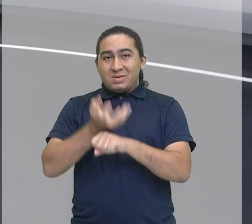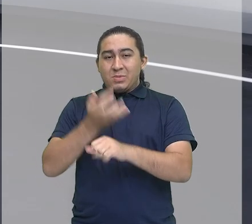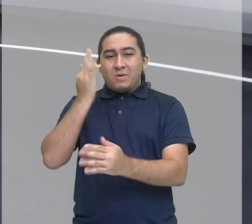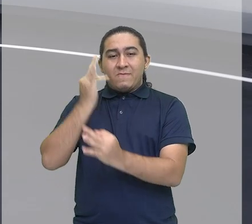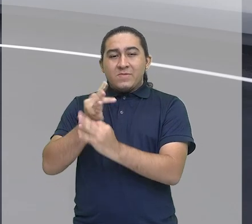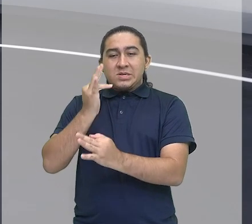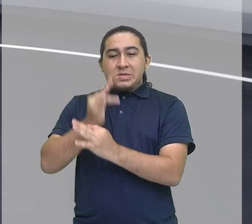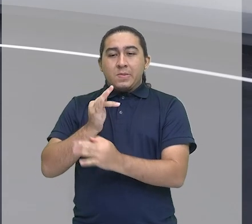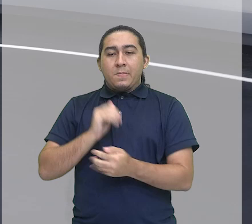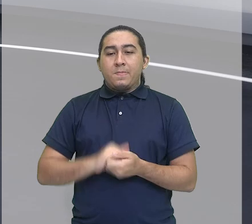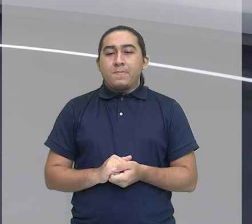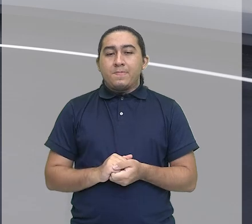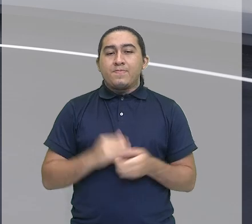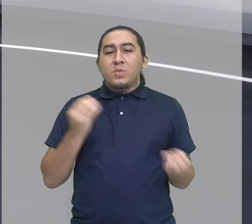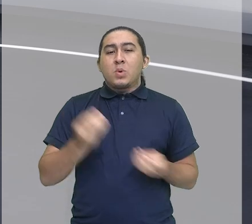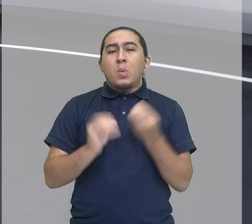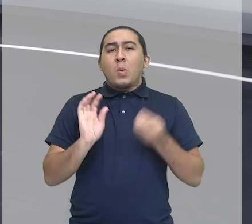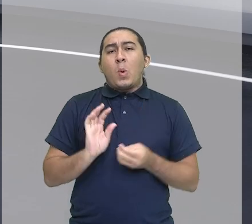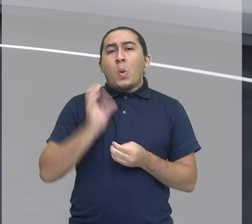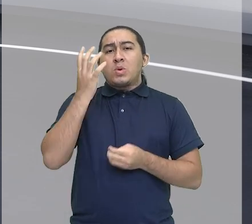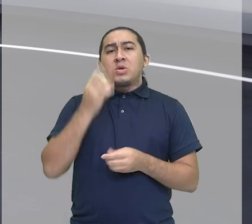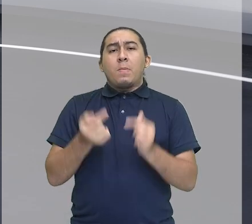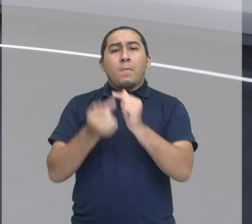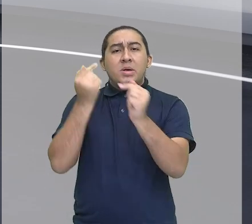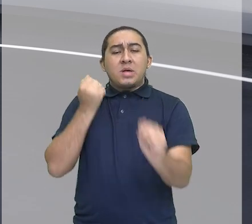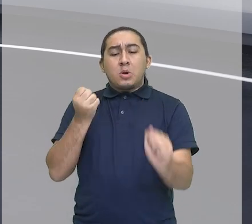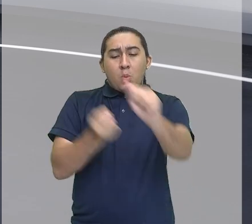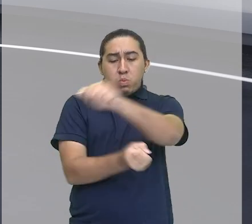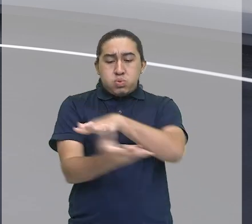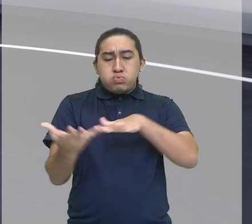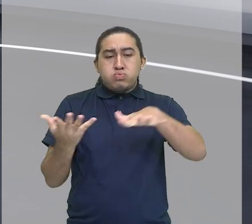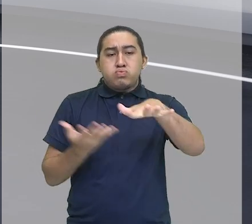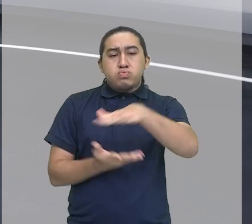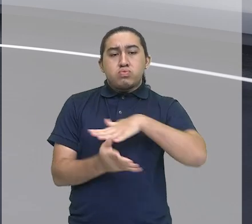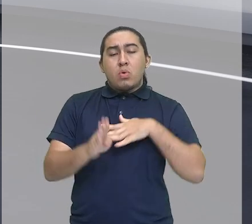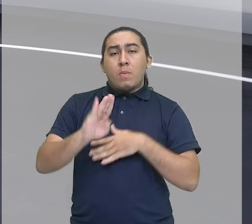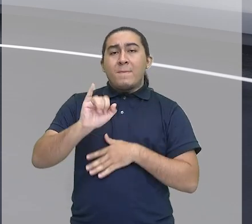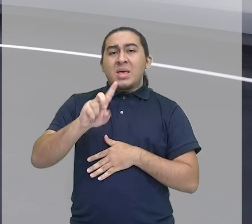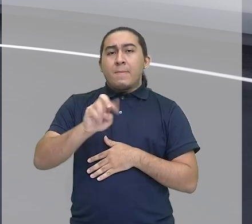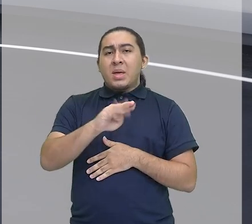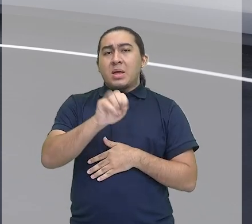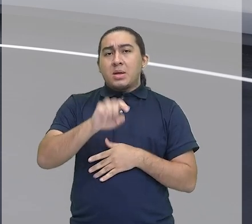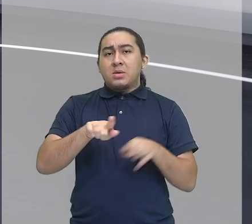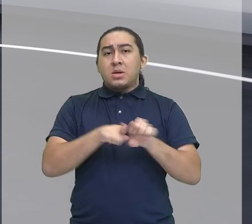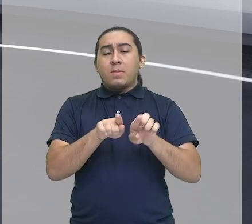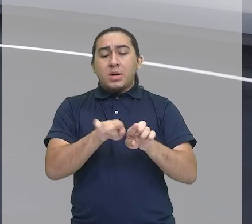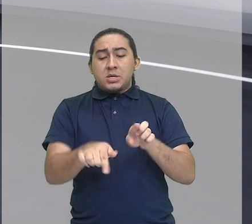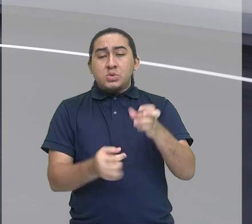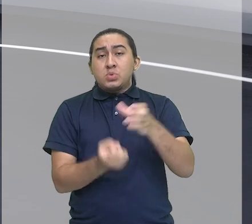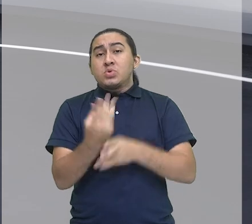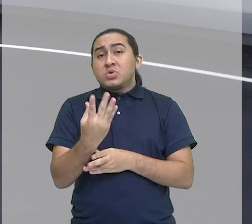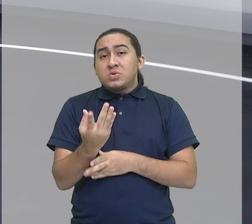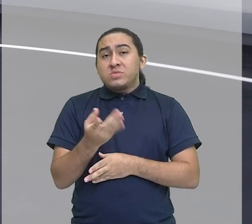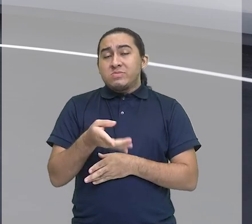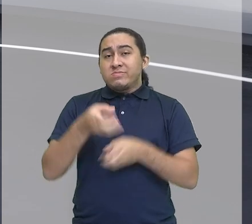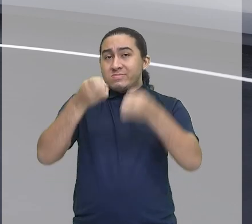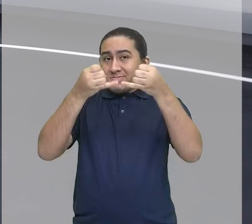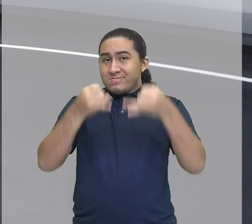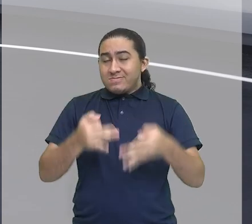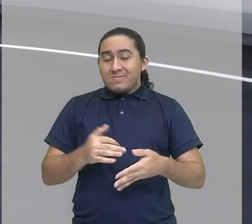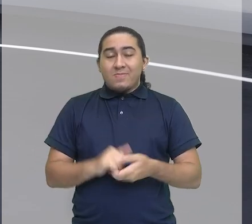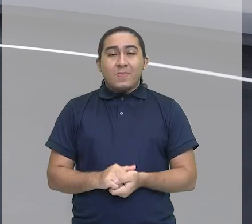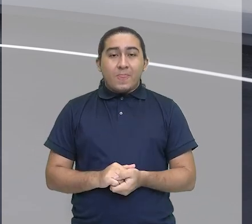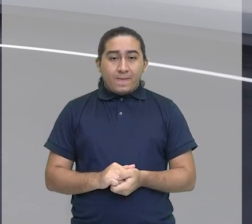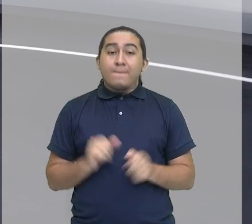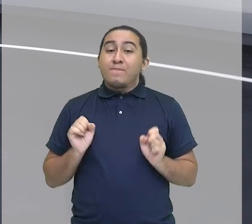Como ocorreu a grande explosão chamada de Big Bang e a formação do universo? Conte para nós.